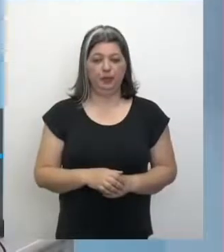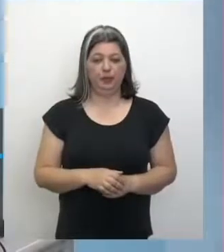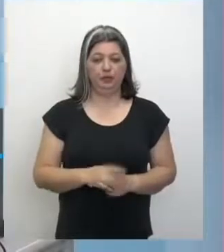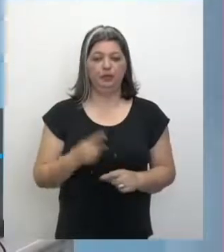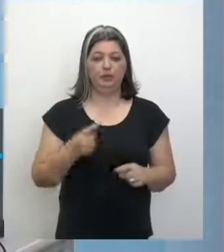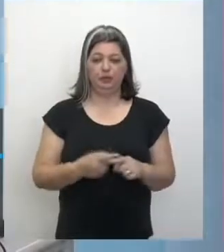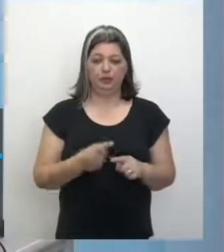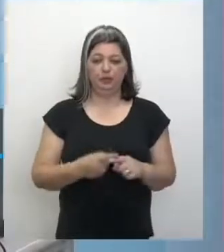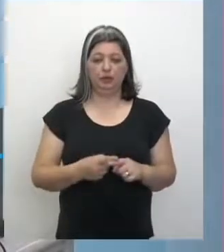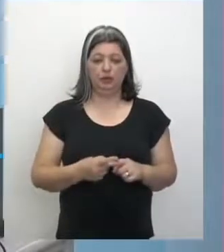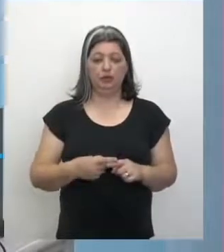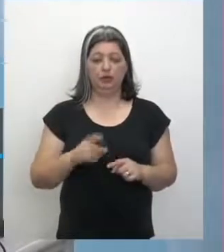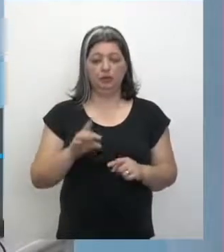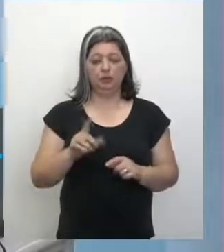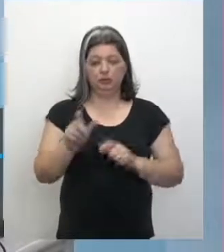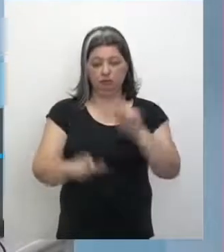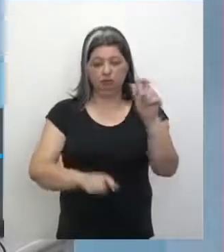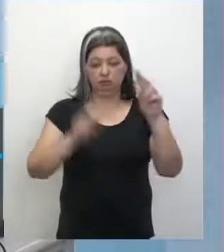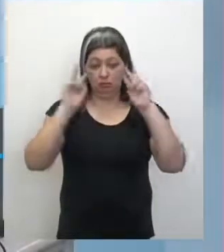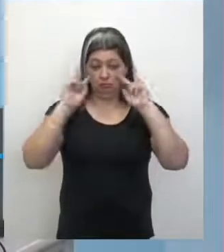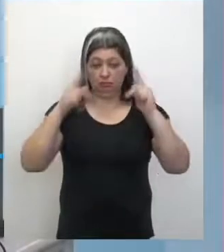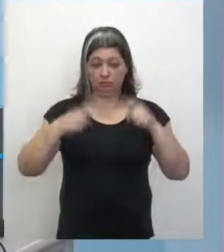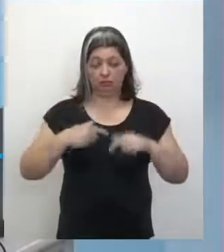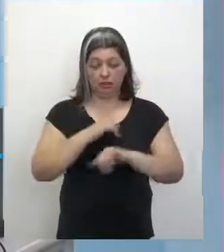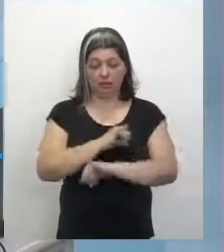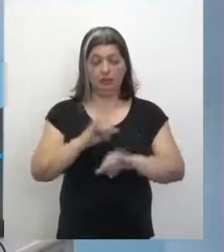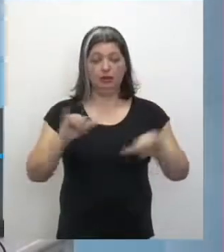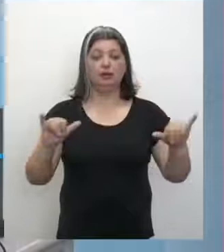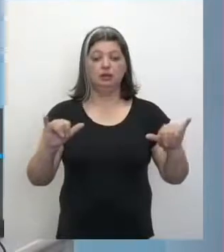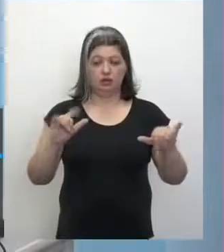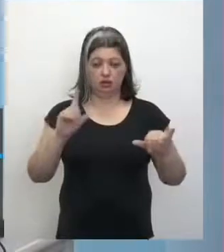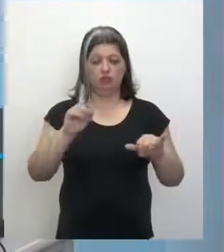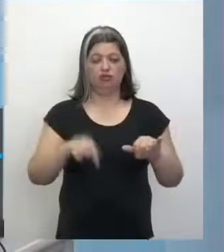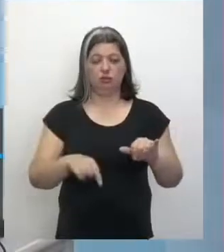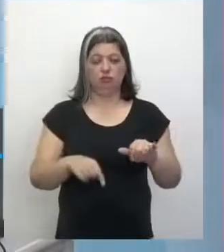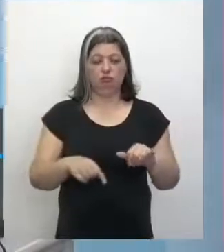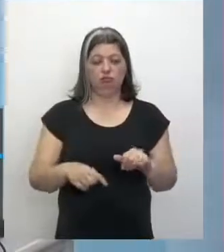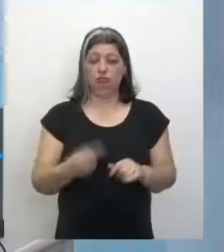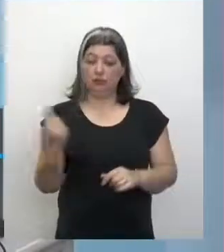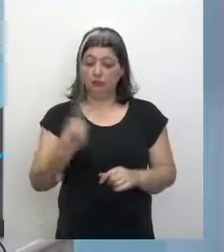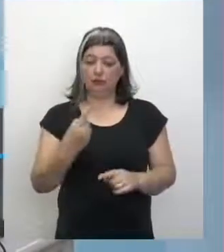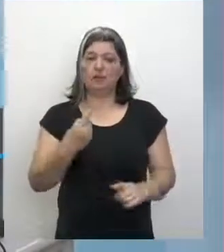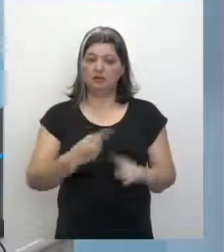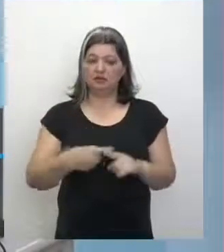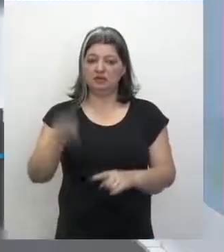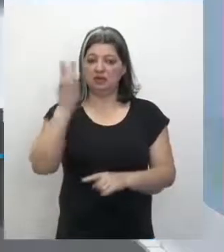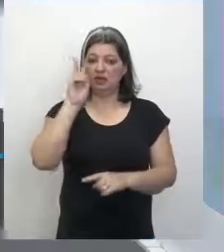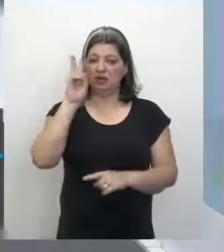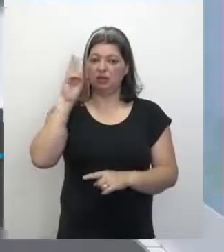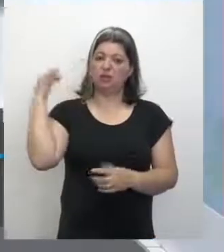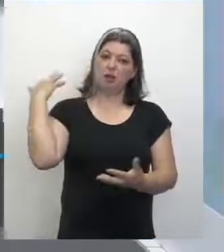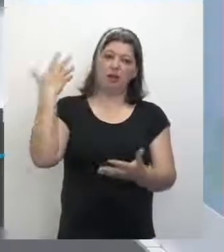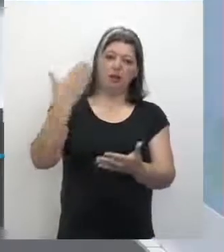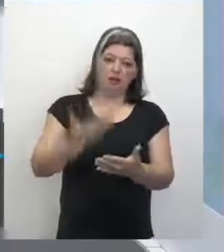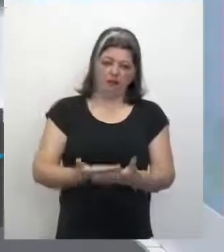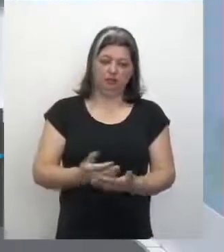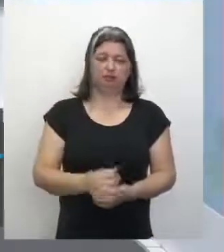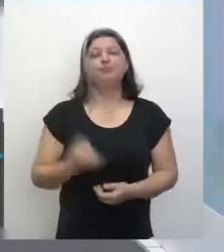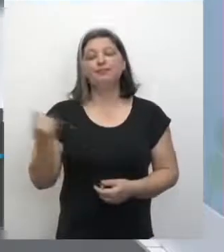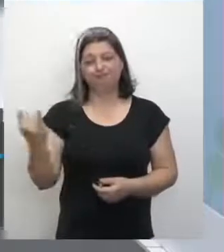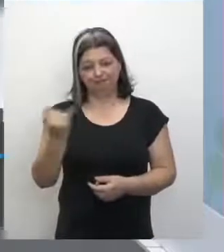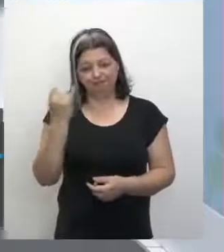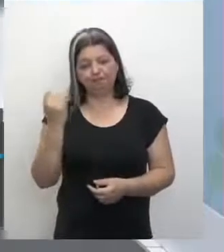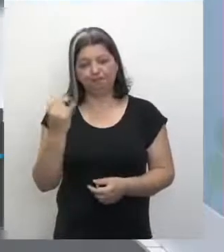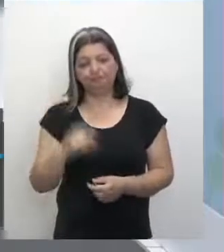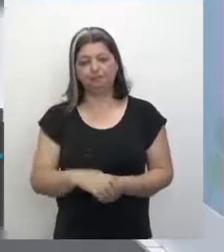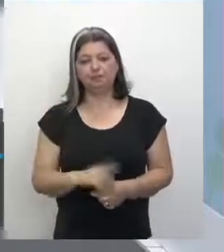simples fato de serem humanos. E essa declaração reconhece isso pela primeira vez na história, né, professor? Exatamente. É importante, né,